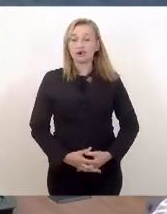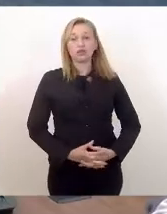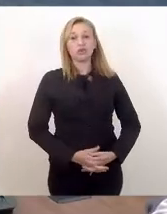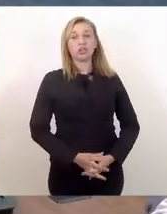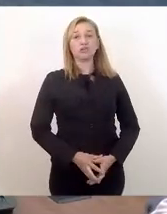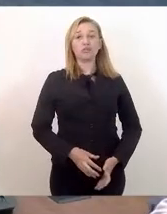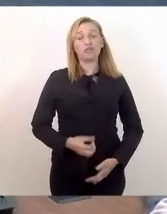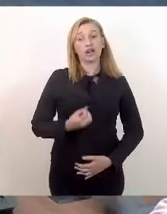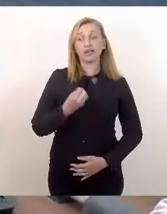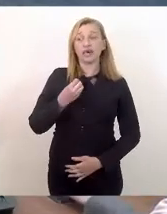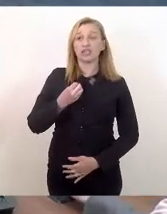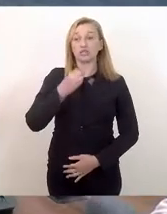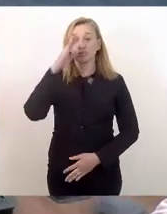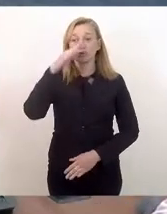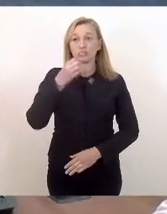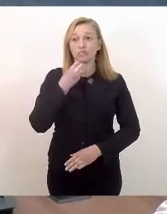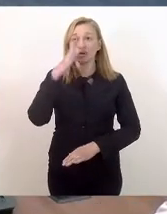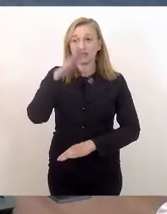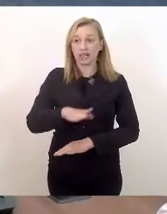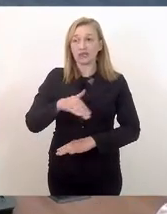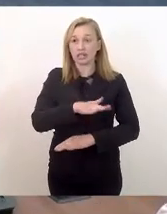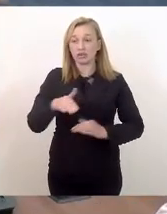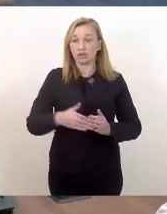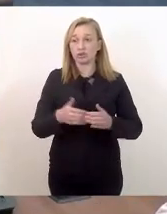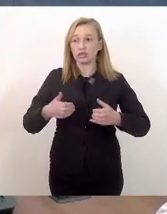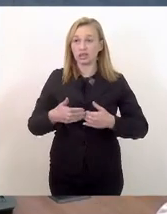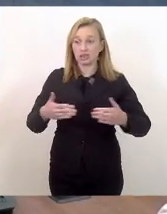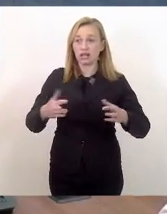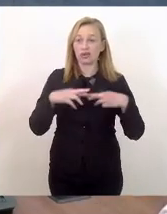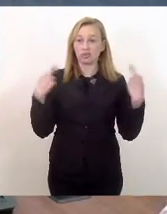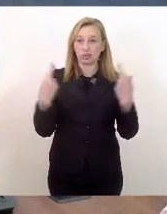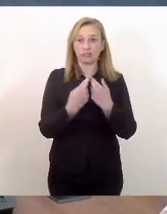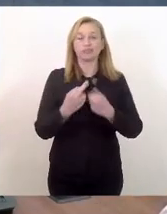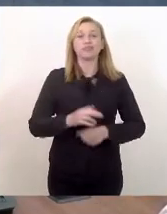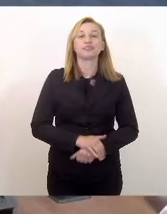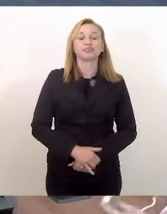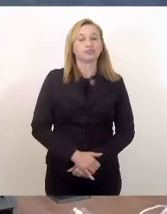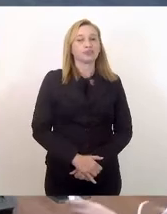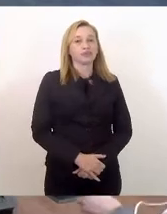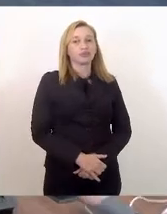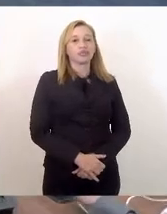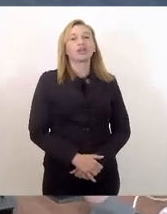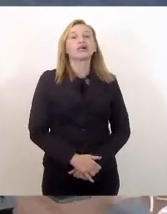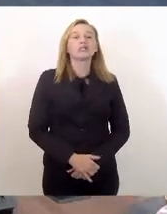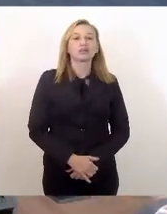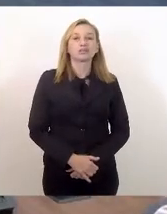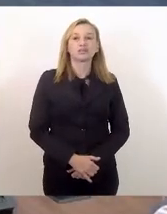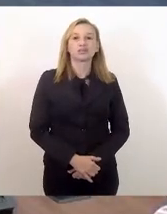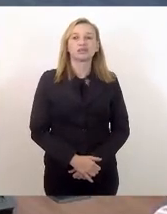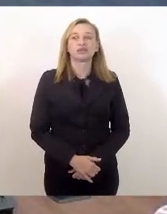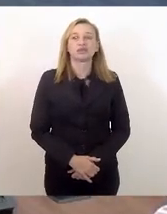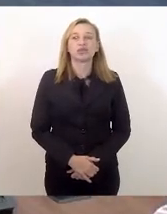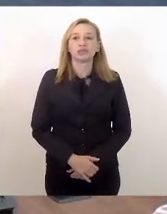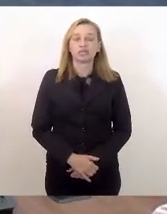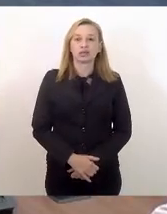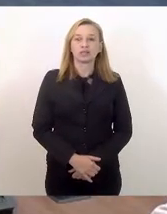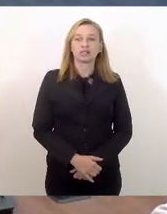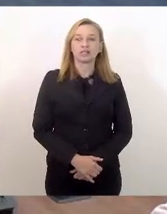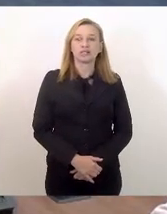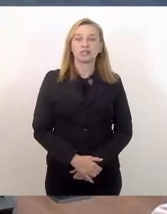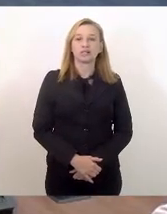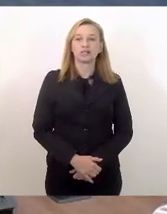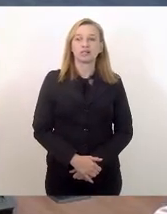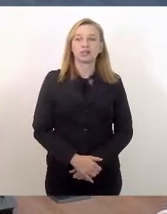Boa tarde a todos e todos. Boa tarde a todos e todos. Está reaberta a sessão. Está reaberta a sessão. Passa-se a ser. Boa